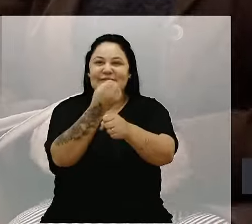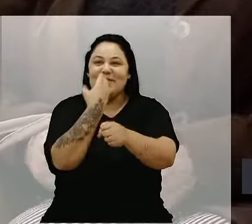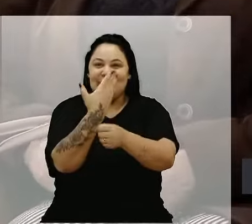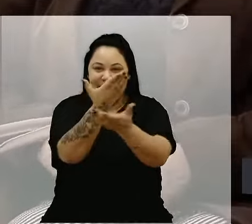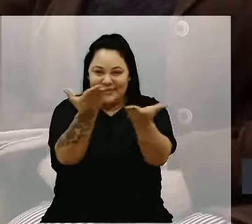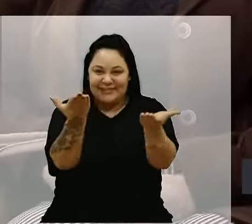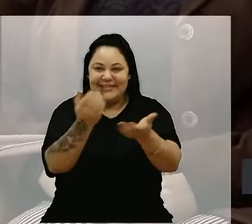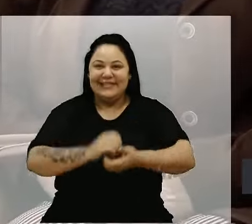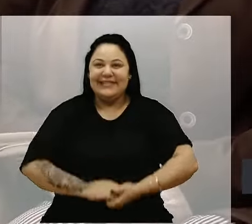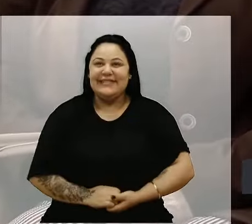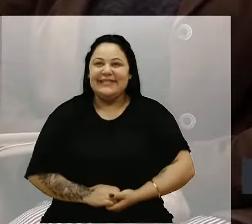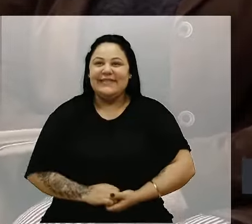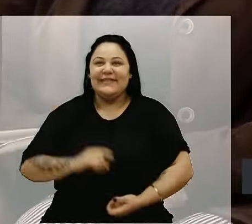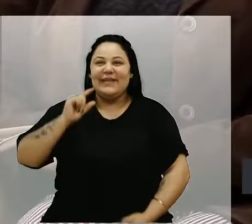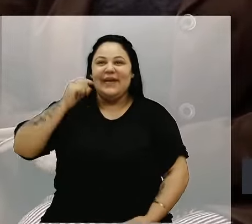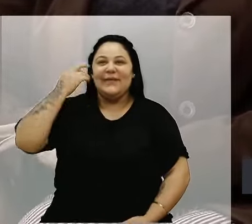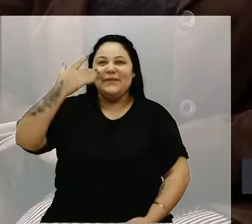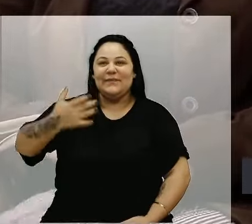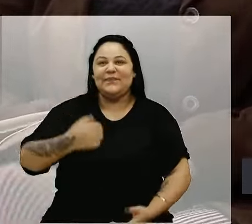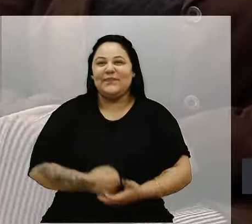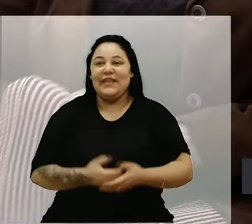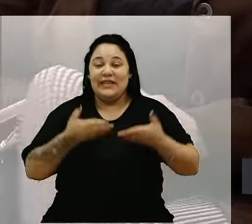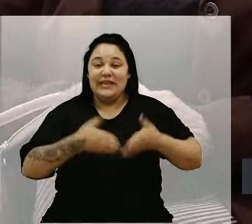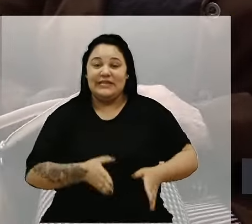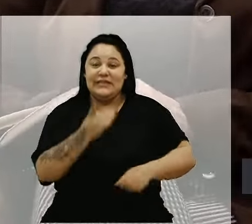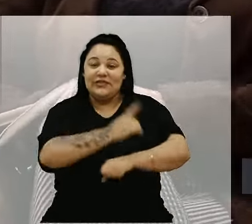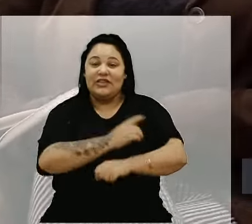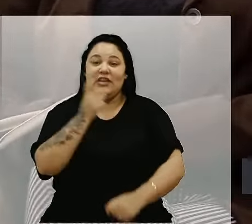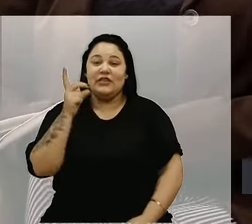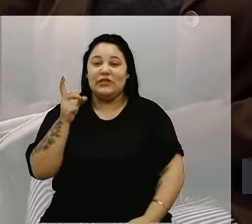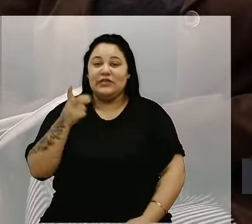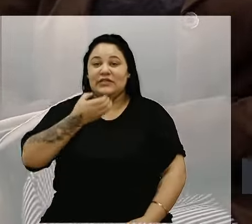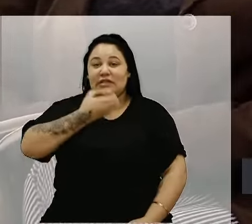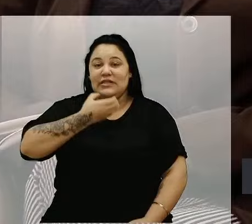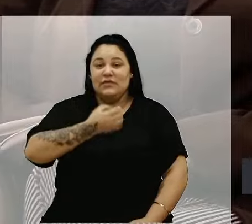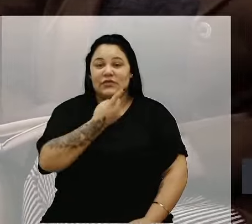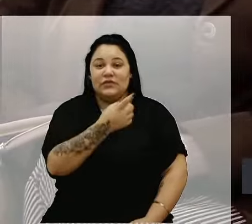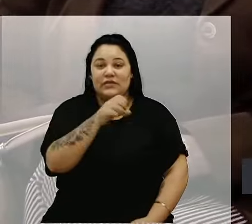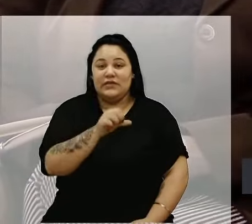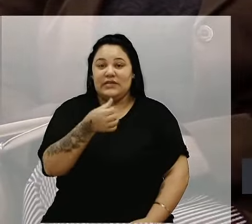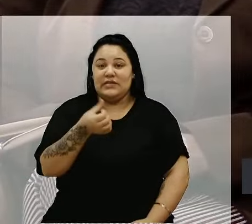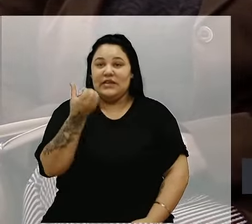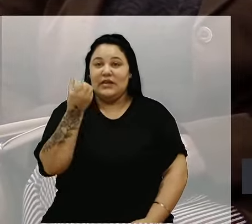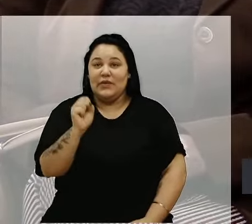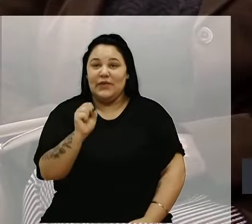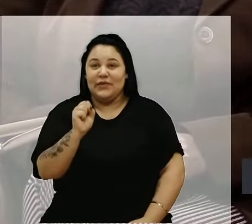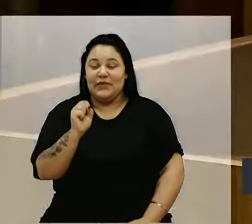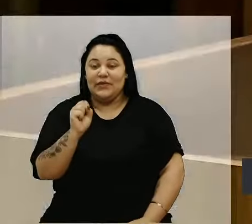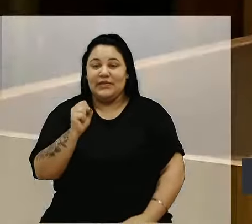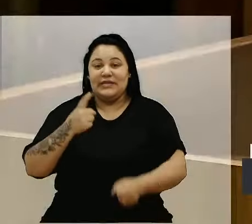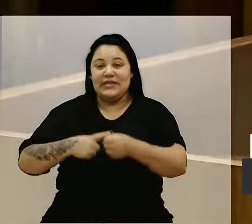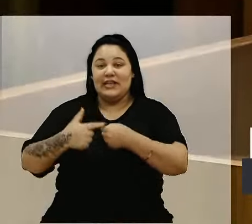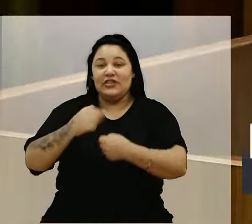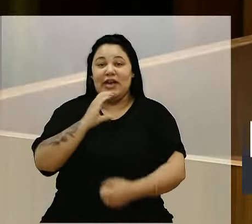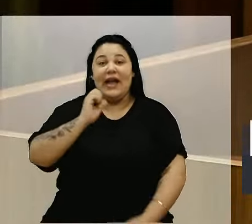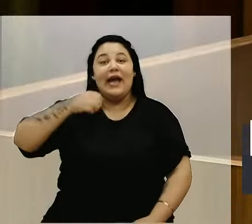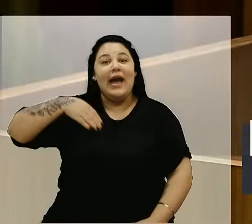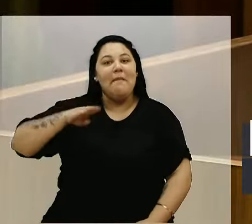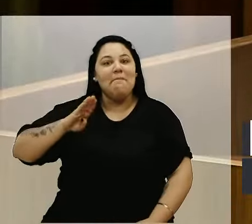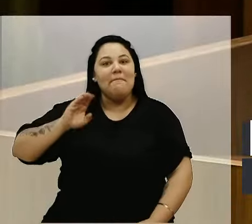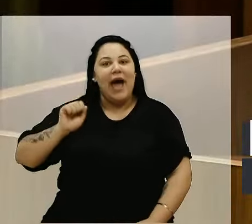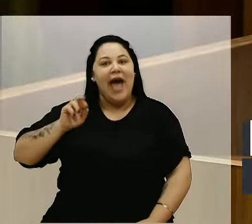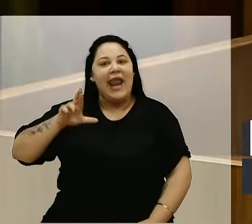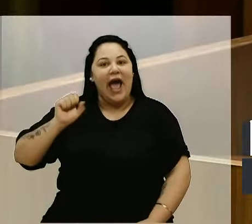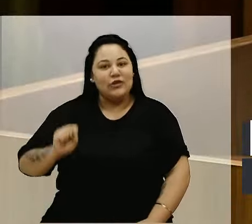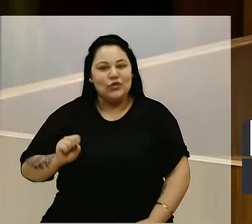história. Johnny nasceu no dia 12 de dezembro de 1968, em Cambará do Sul. Filha de